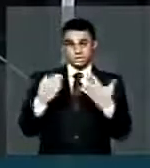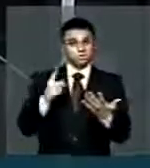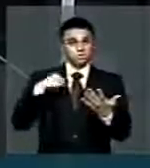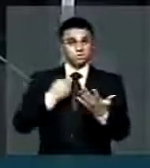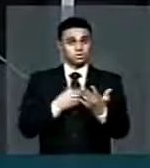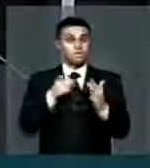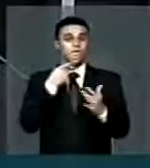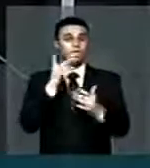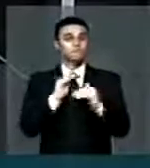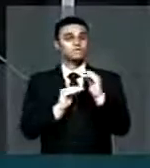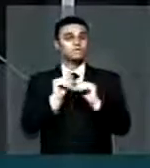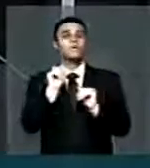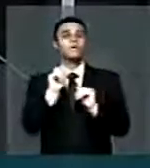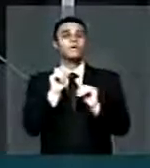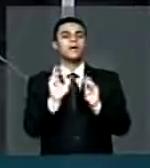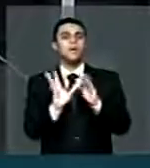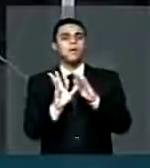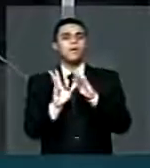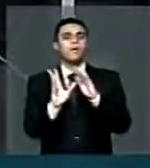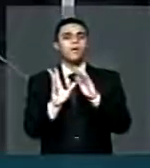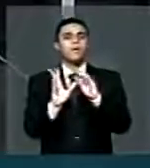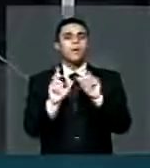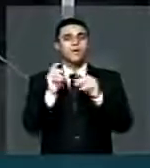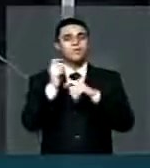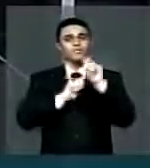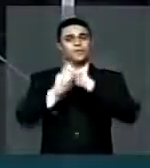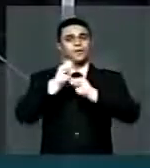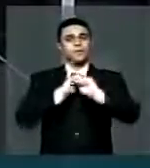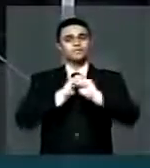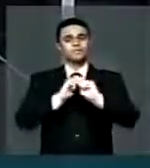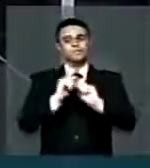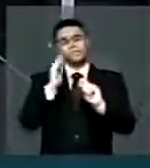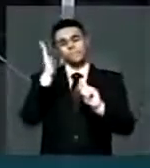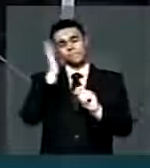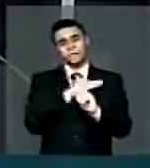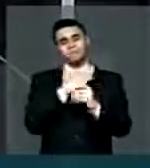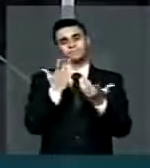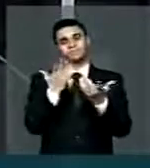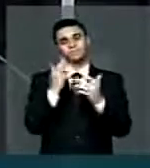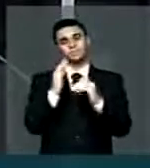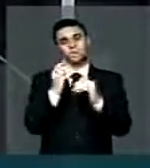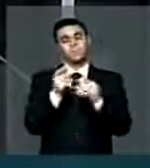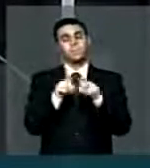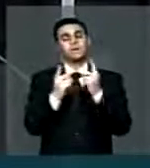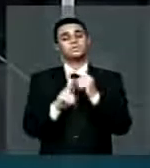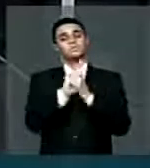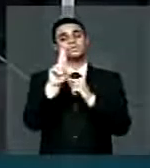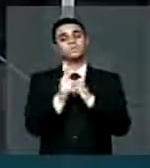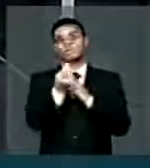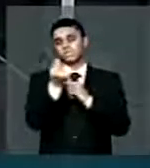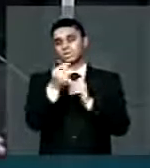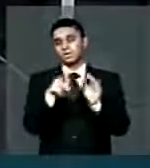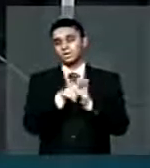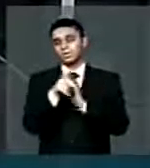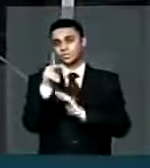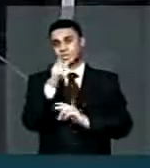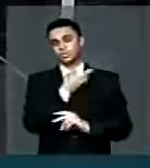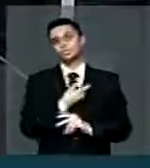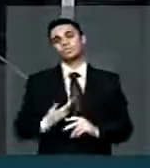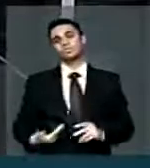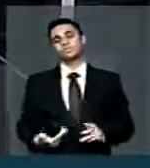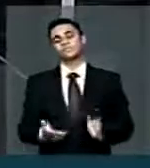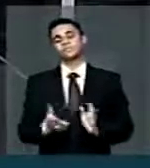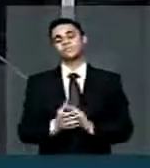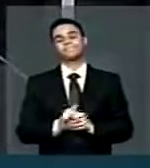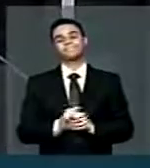falando minimamente de um negócio mal feito, envolvendo recursos públicos. Daí entra o papel